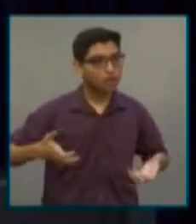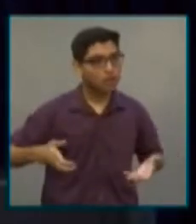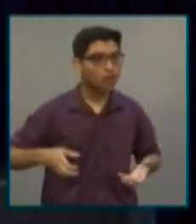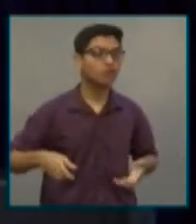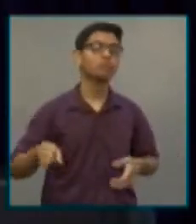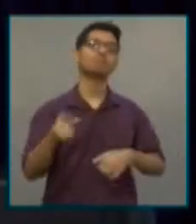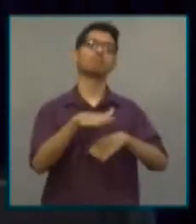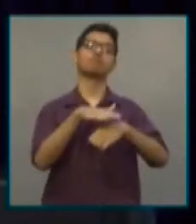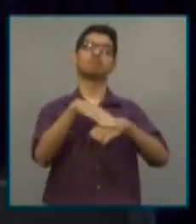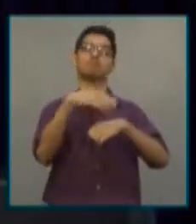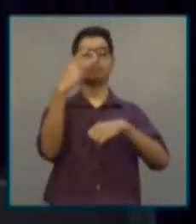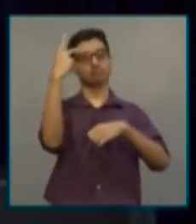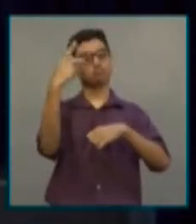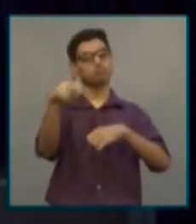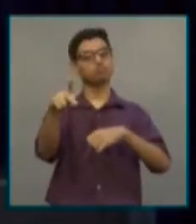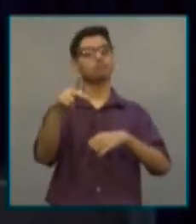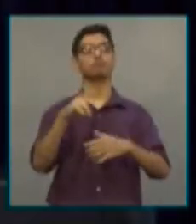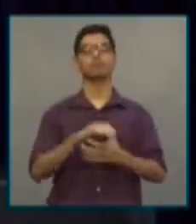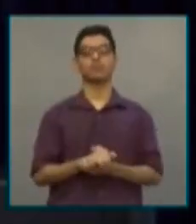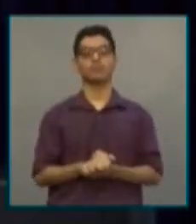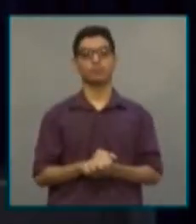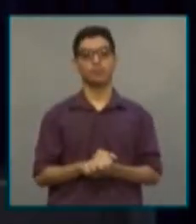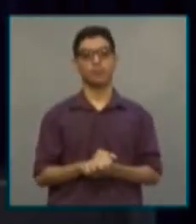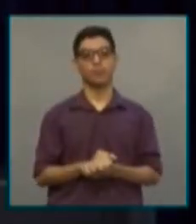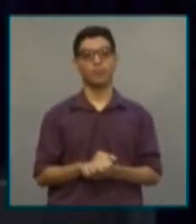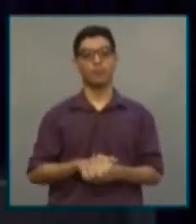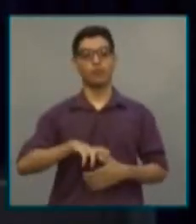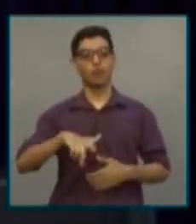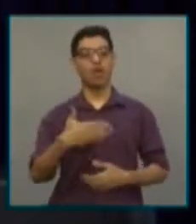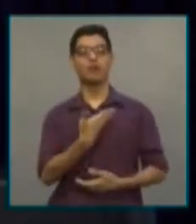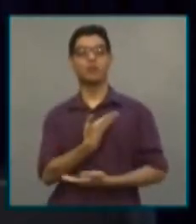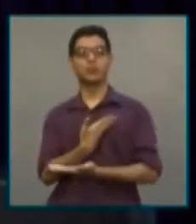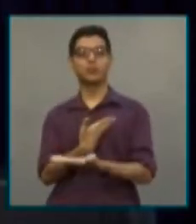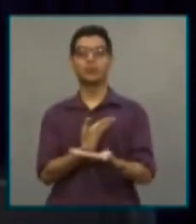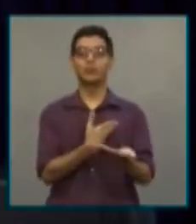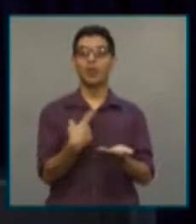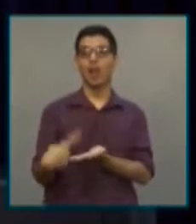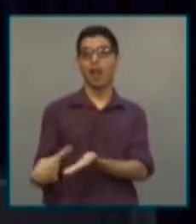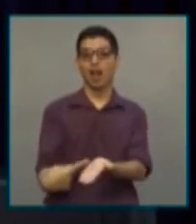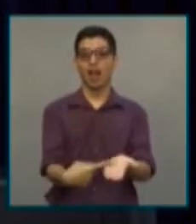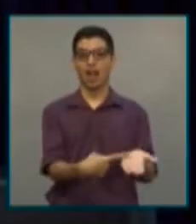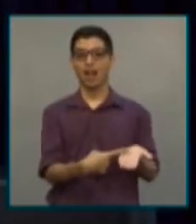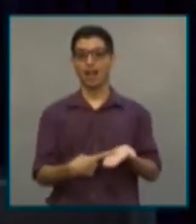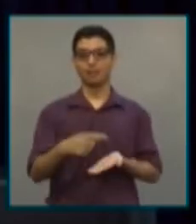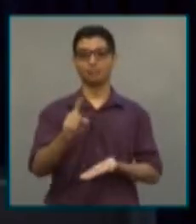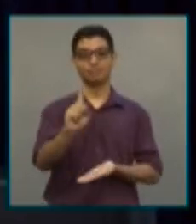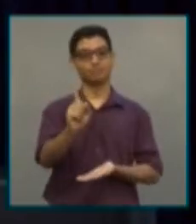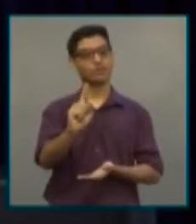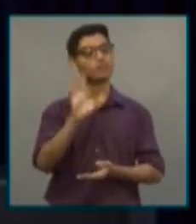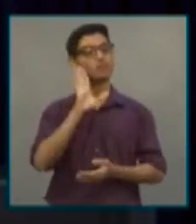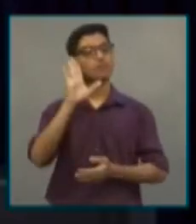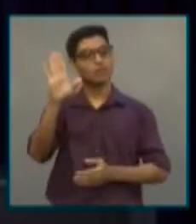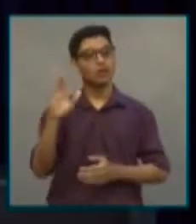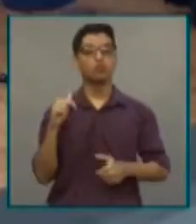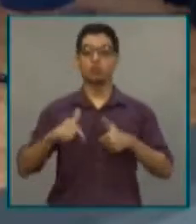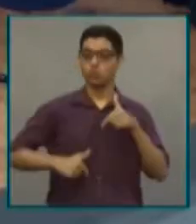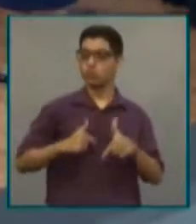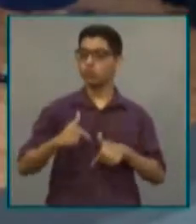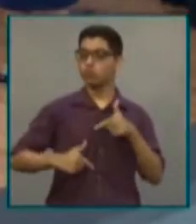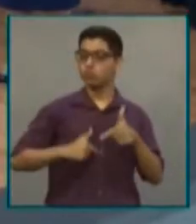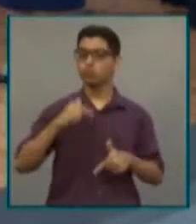trata de amizade, se trata da sobrevivência da advocacia. Esta